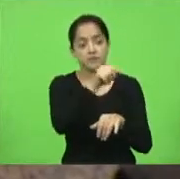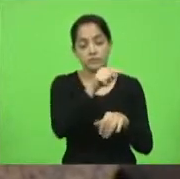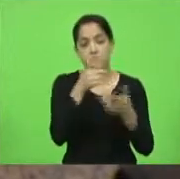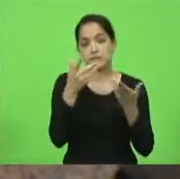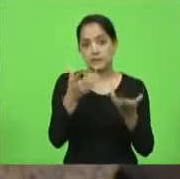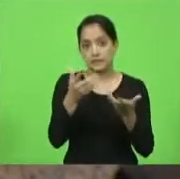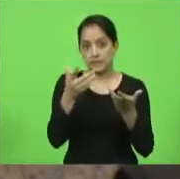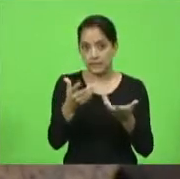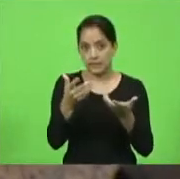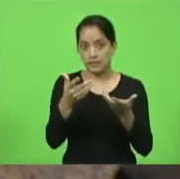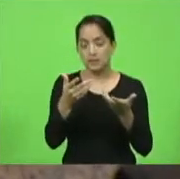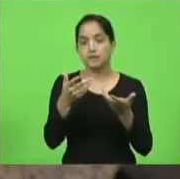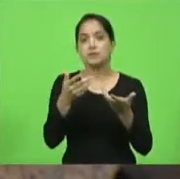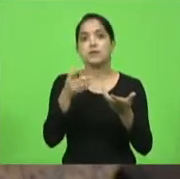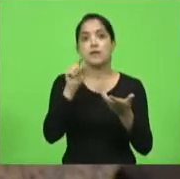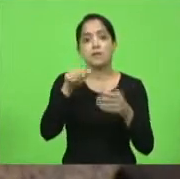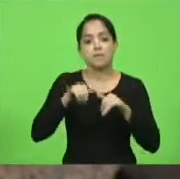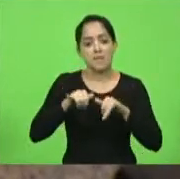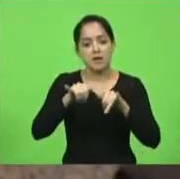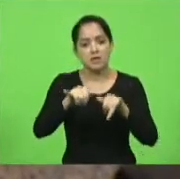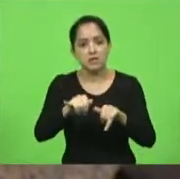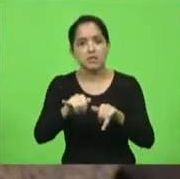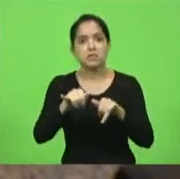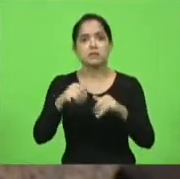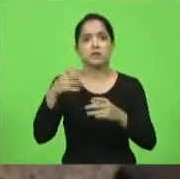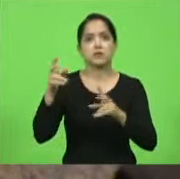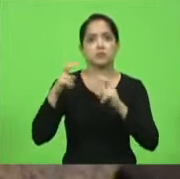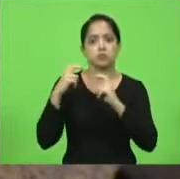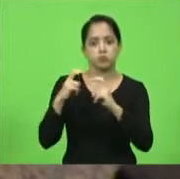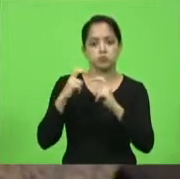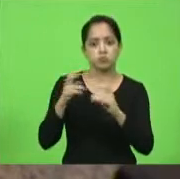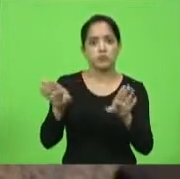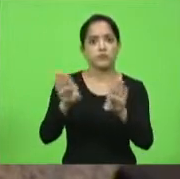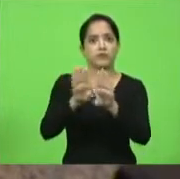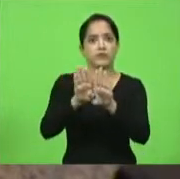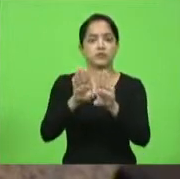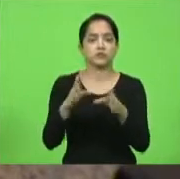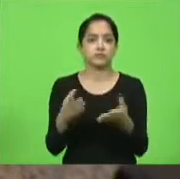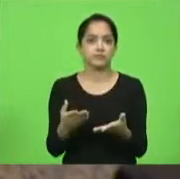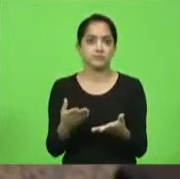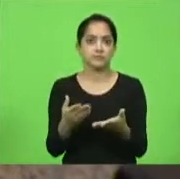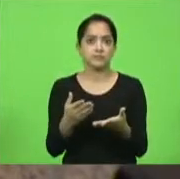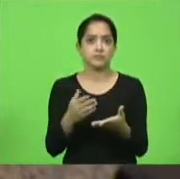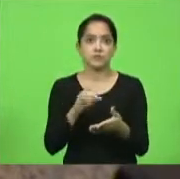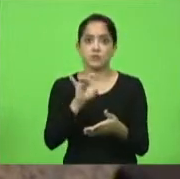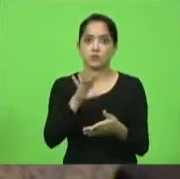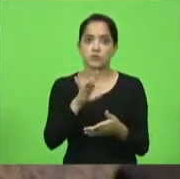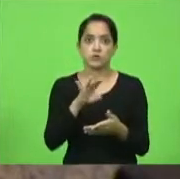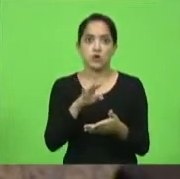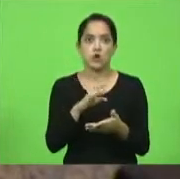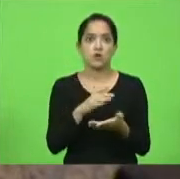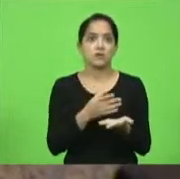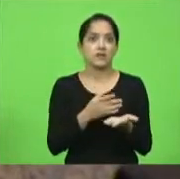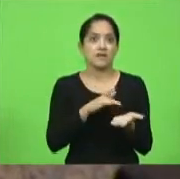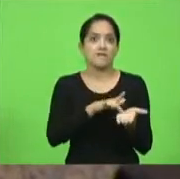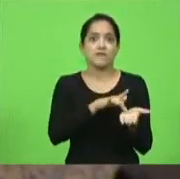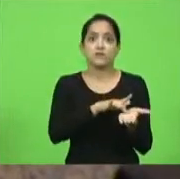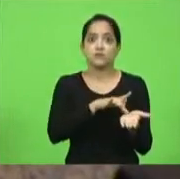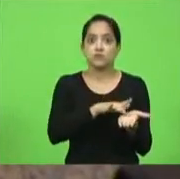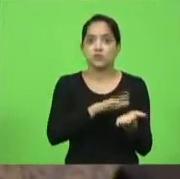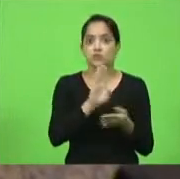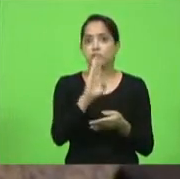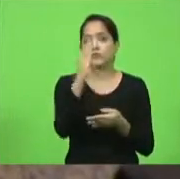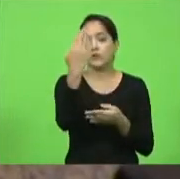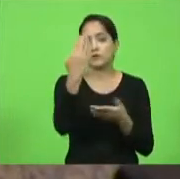que a padaria e o mercado e o transporte coletivo fechem. Senão, você é só um hipócrita. Se você